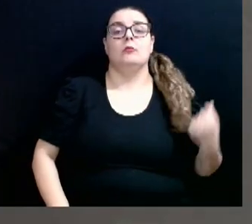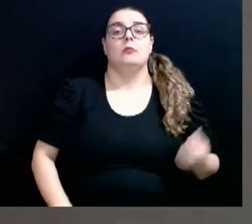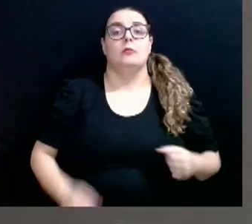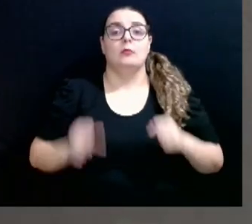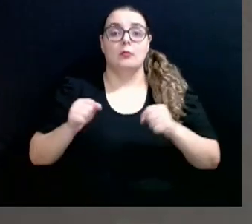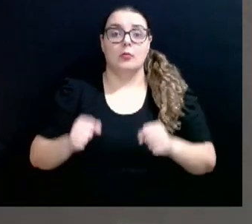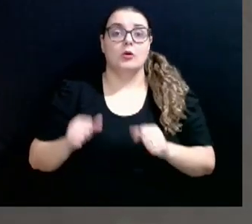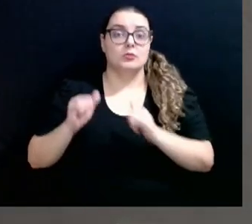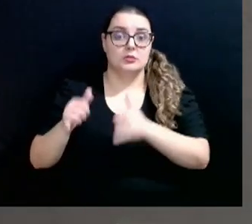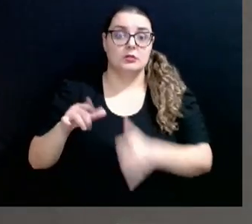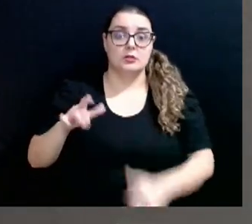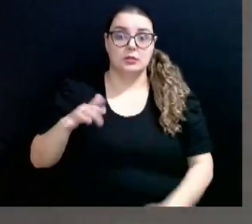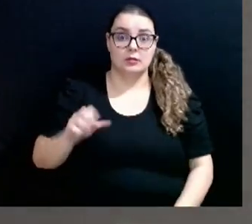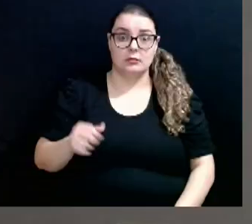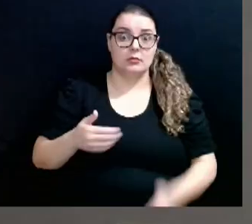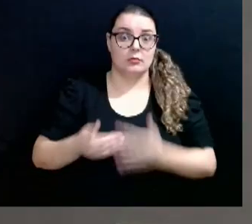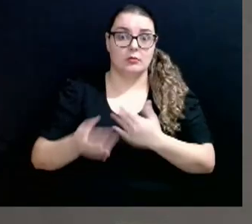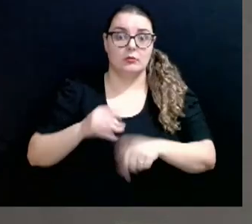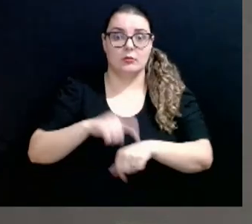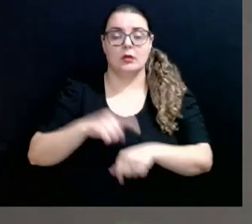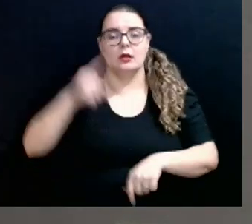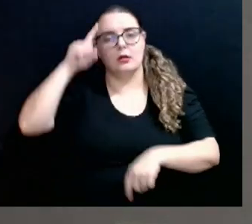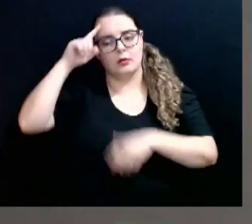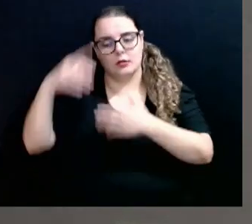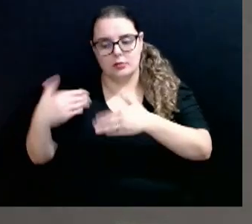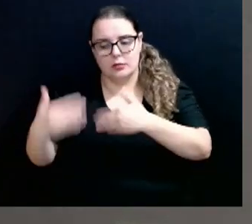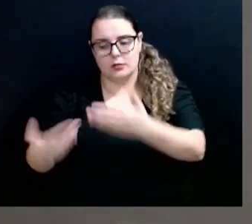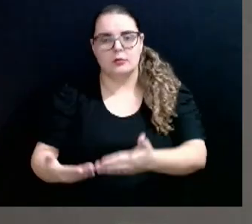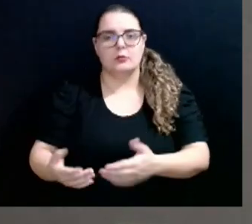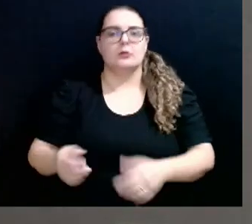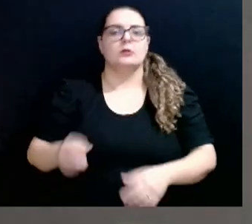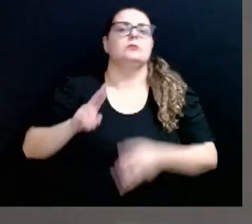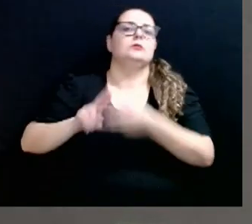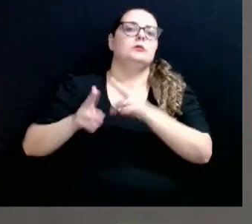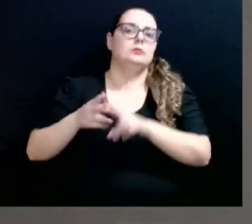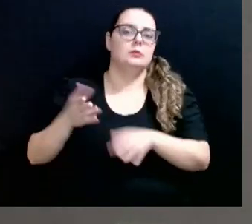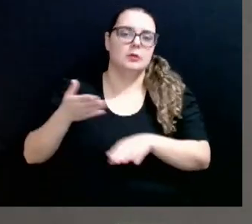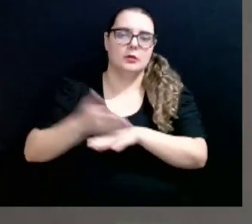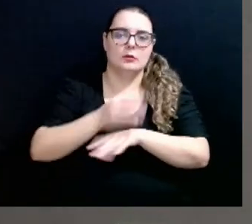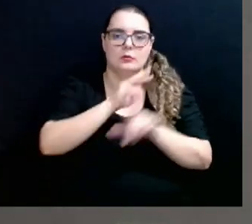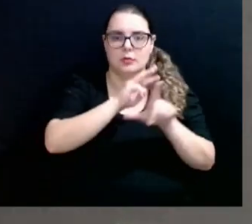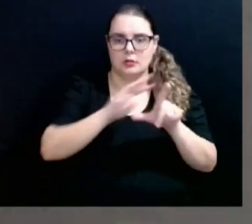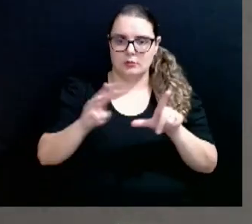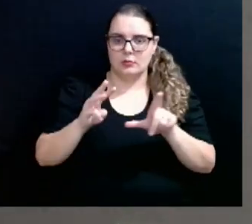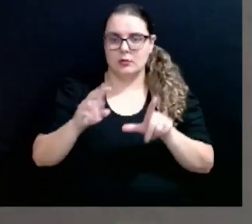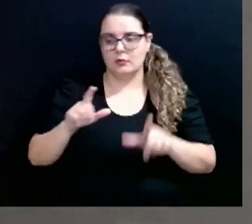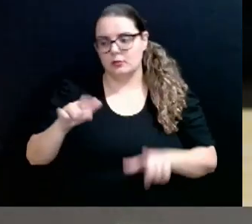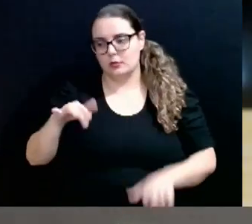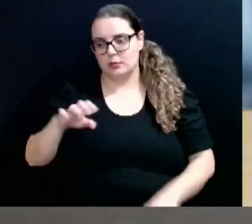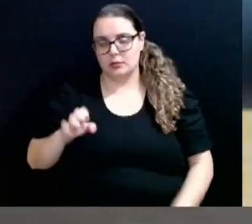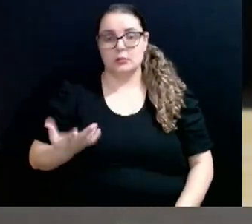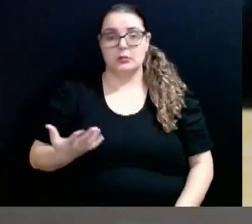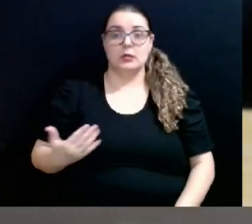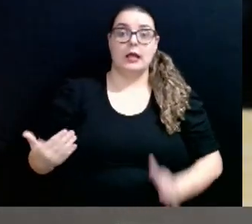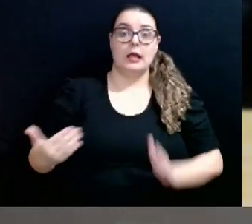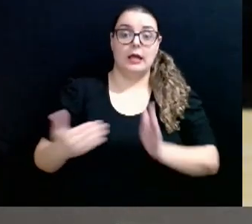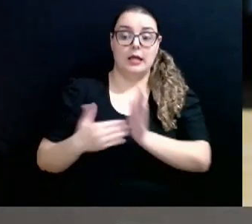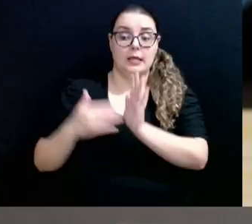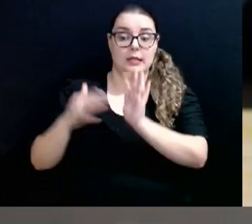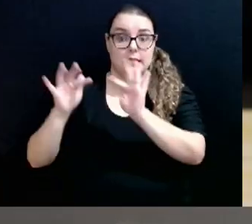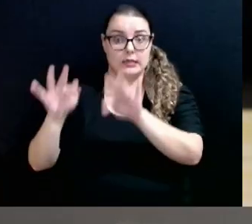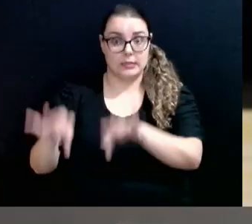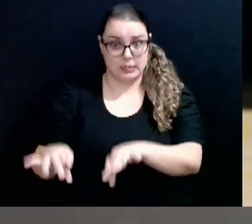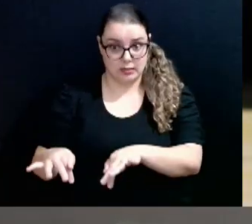leilões, eles duram alguns dias. Então as pessoas se habilitam, entram na plataforma e dão seus lances. Então até o final do prazo